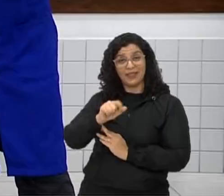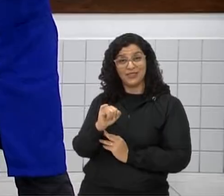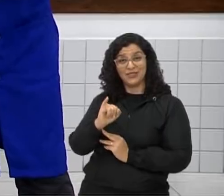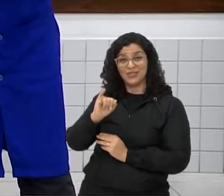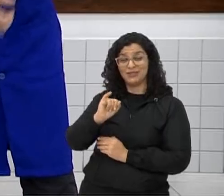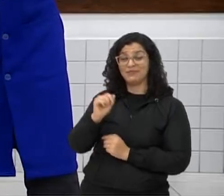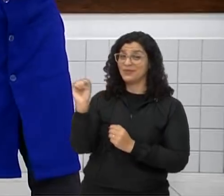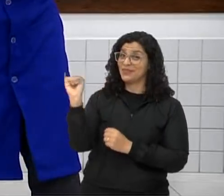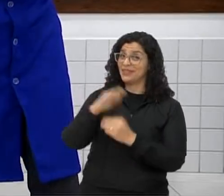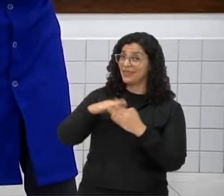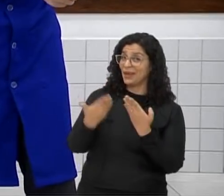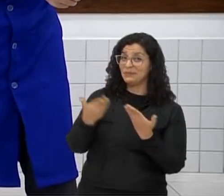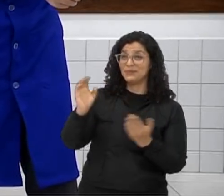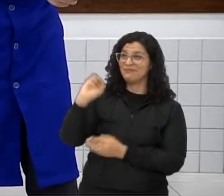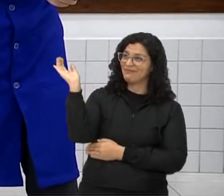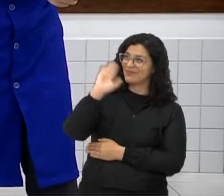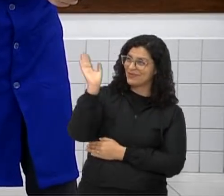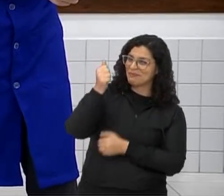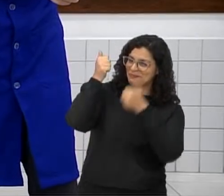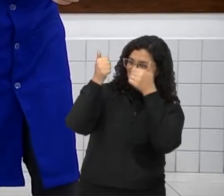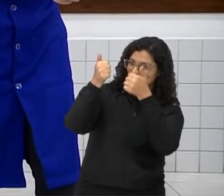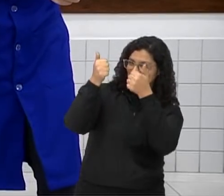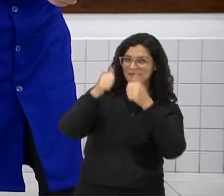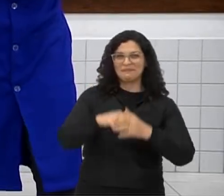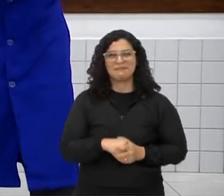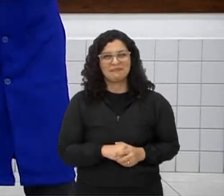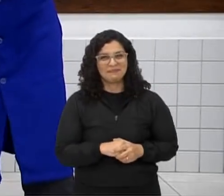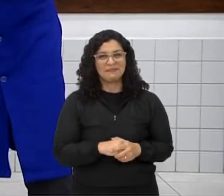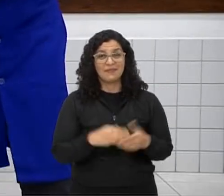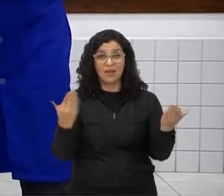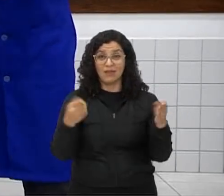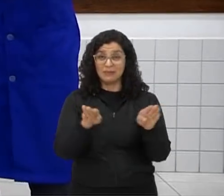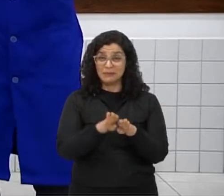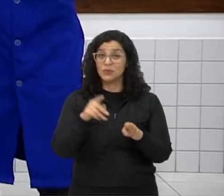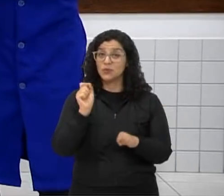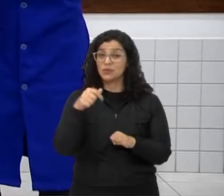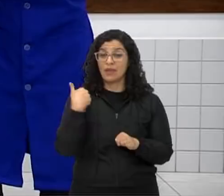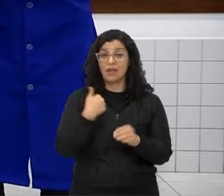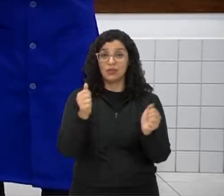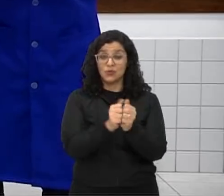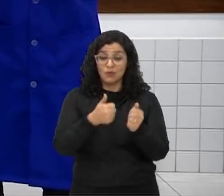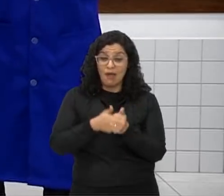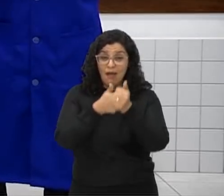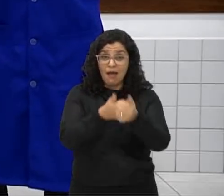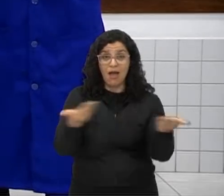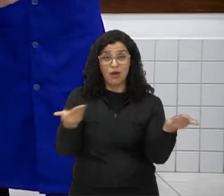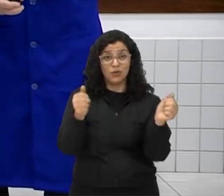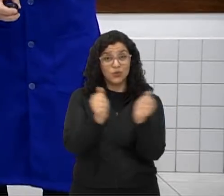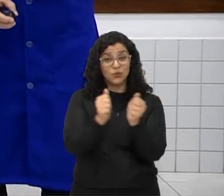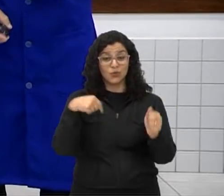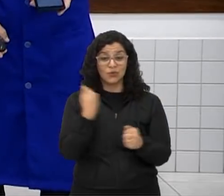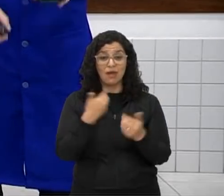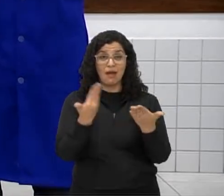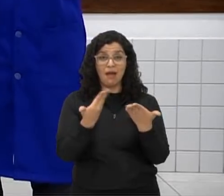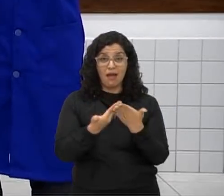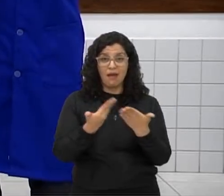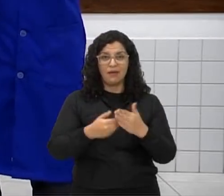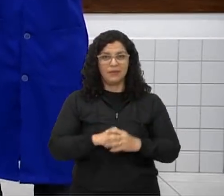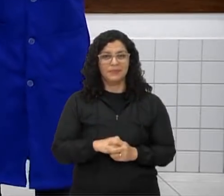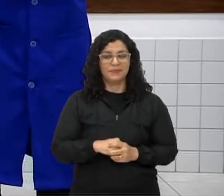Lígia, nossa intérprete. Tudo bem, Lígia? Muito bem, ela vai nos acompanhar também durante a nossa